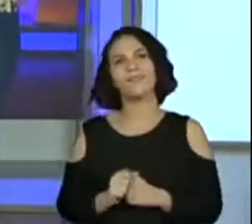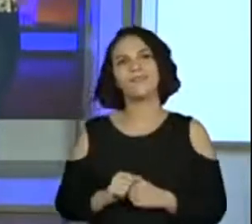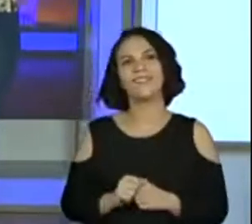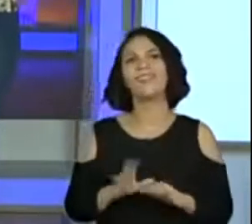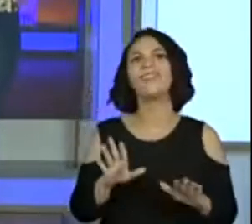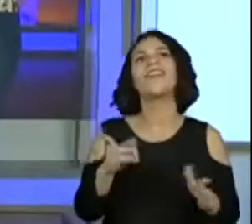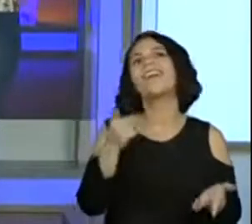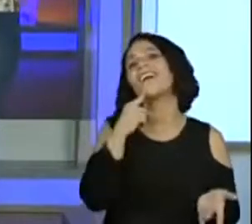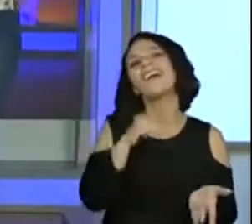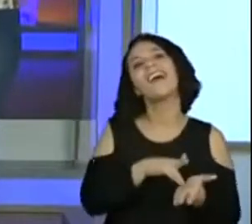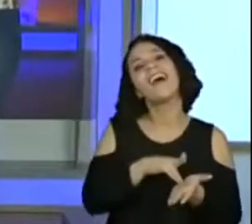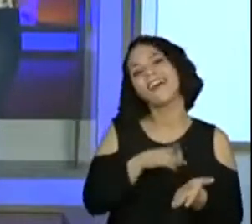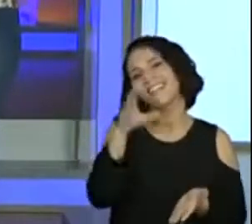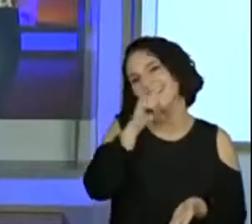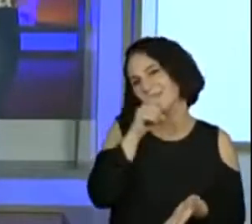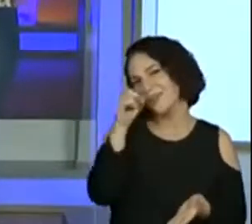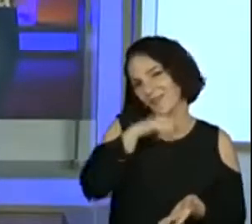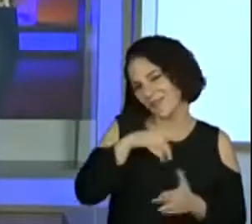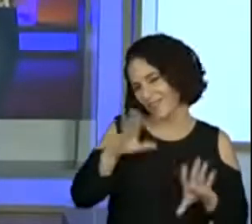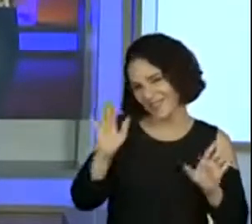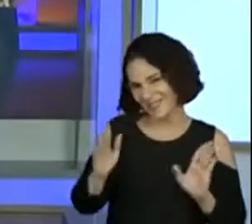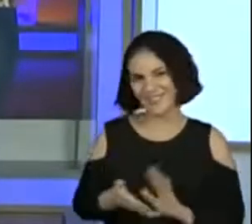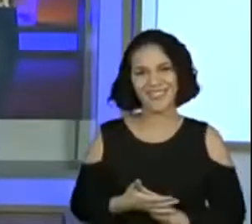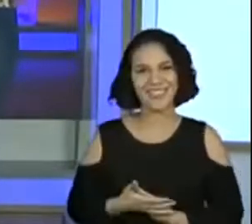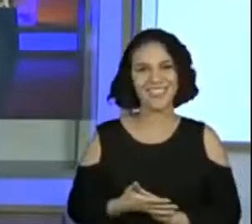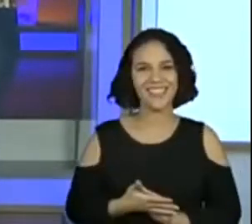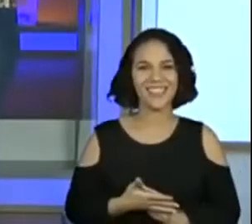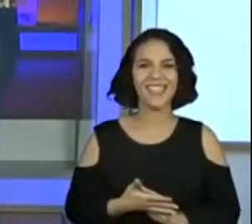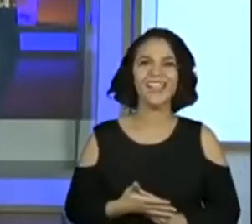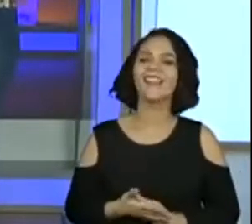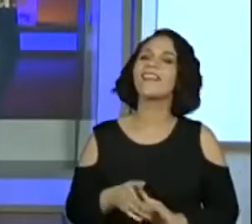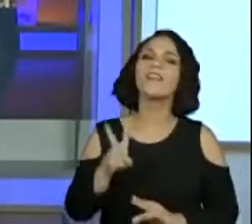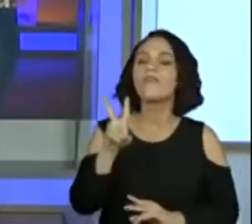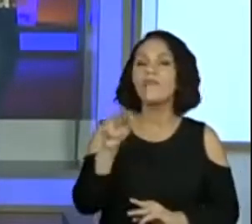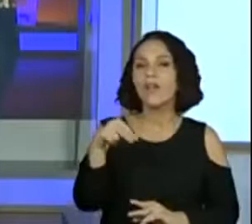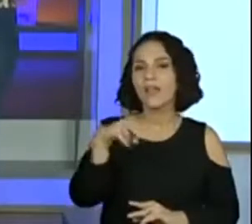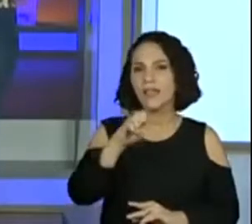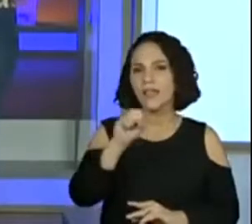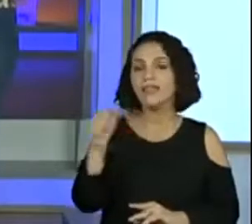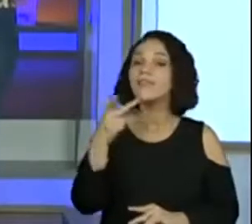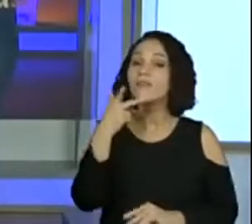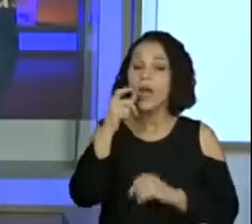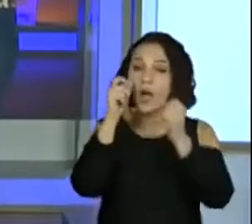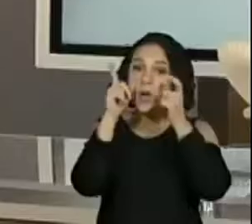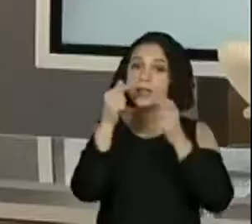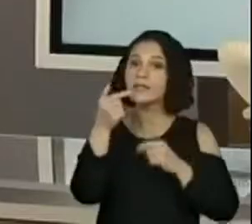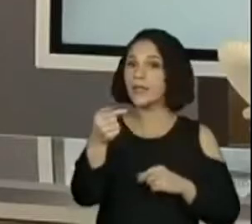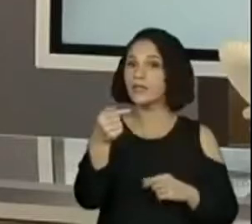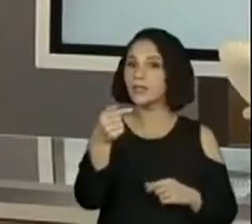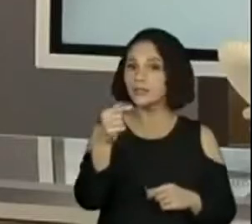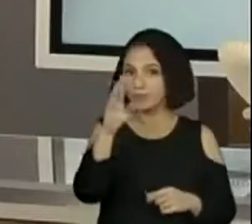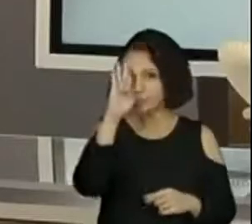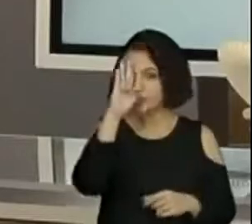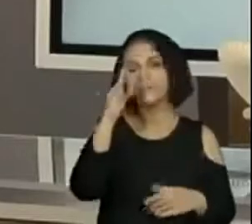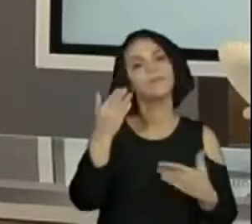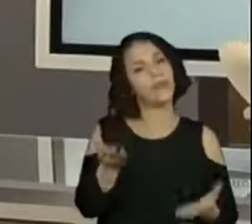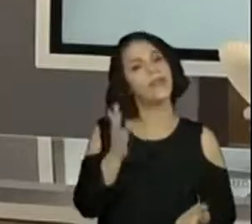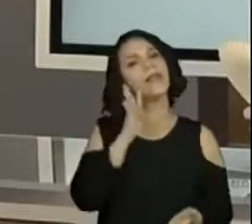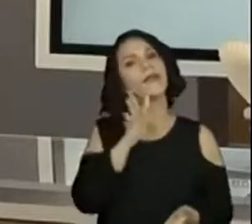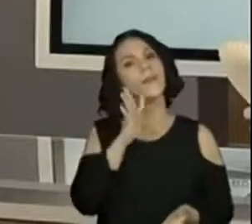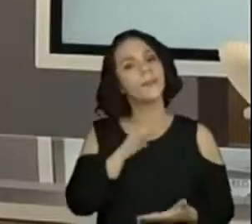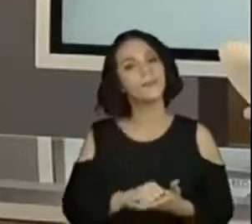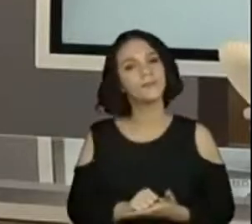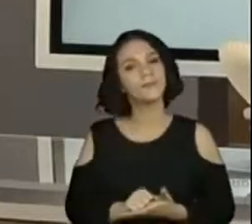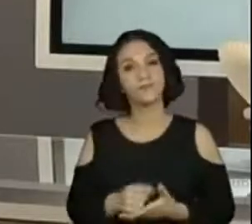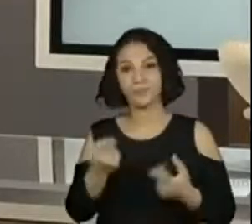fim de semana, tá bom? A Vanessa disse que acorda às 7 da manhã. Olha lá, Vanessa, que legal.